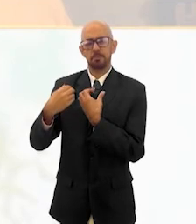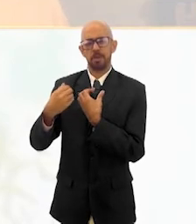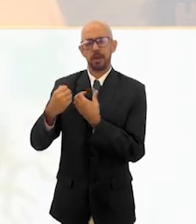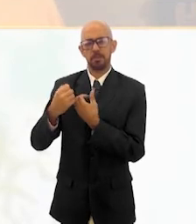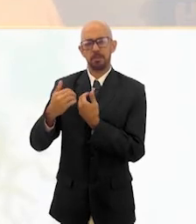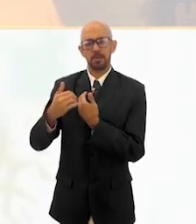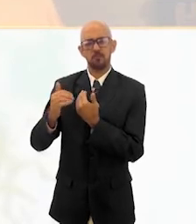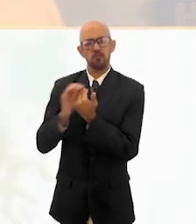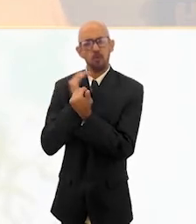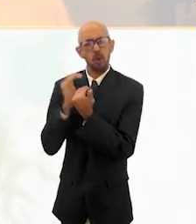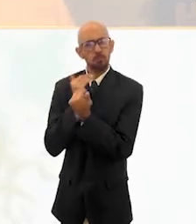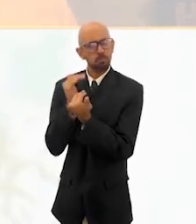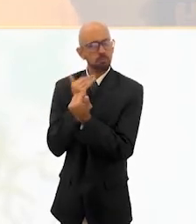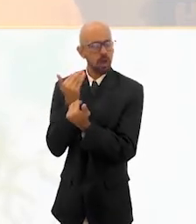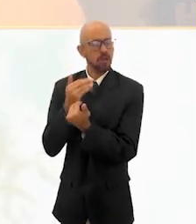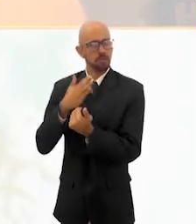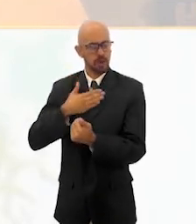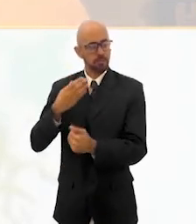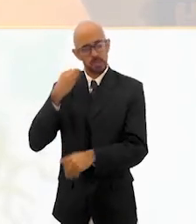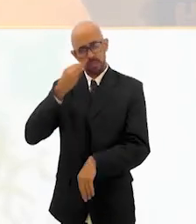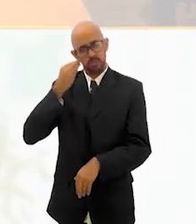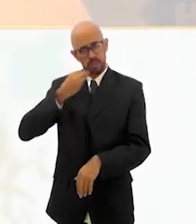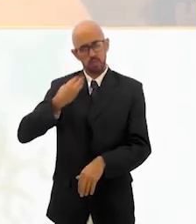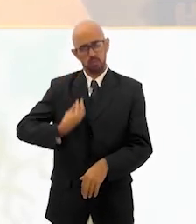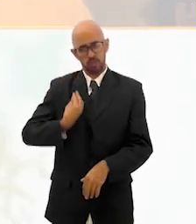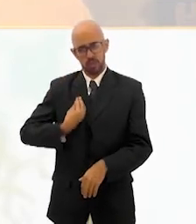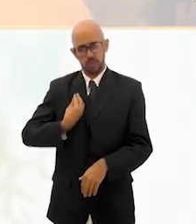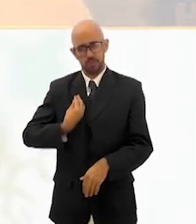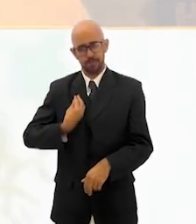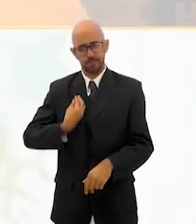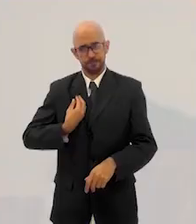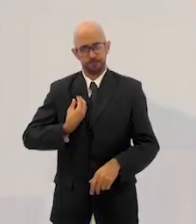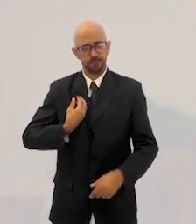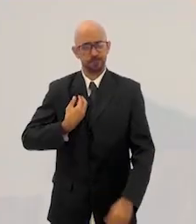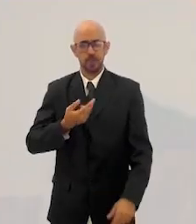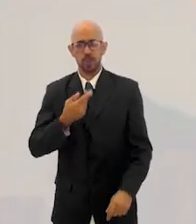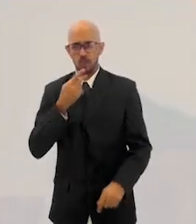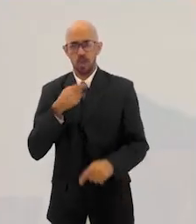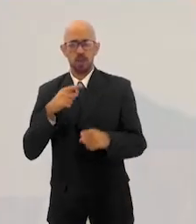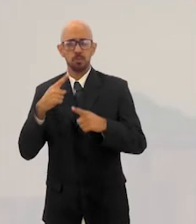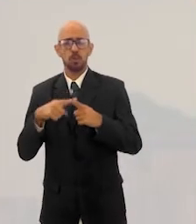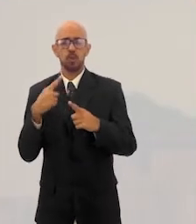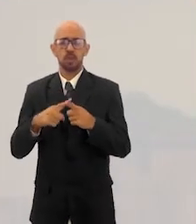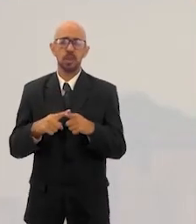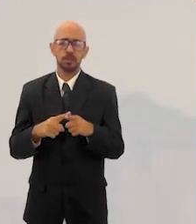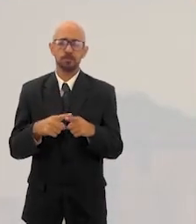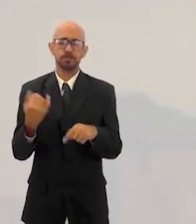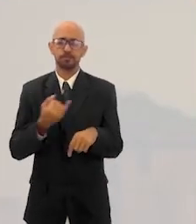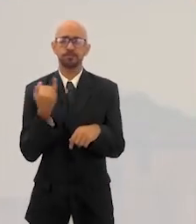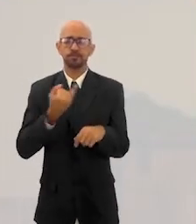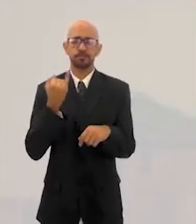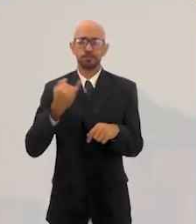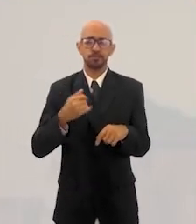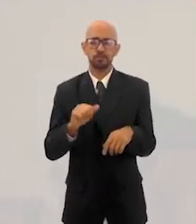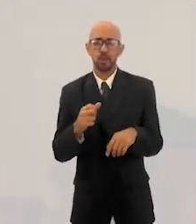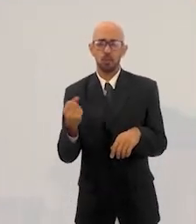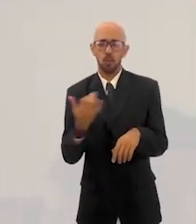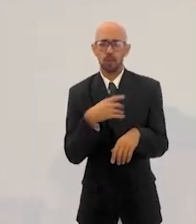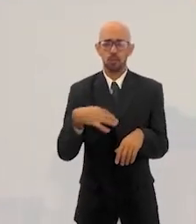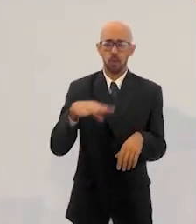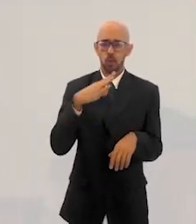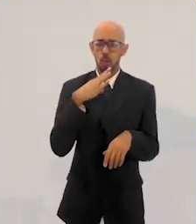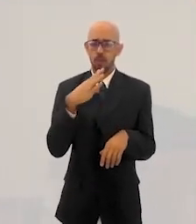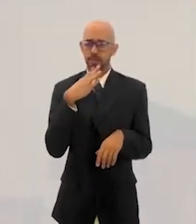me alimentar, para me acarinhar. Ou seja, o que é que eu peguei esse ponto, que eu acho que é muito relevante hoje, porque quando